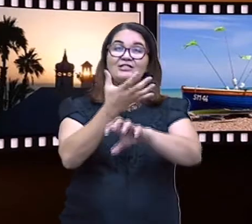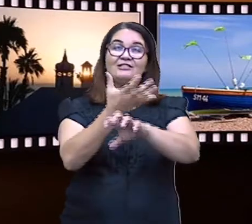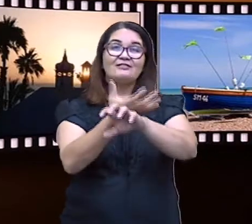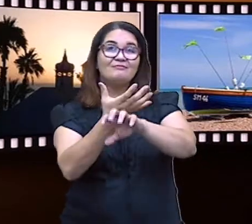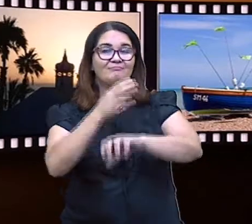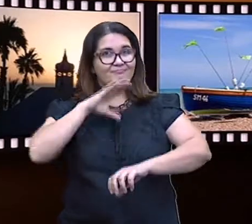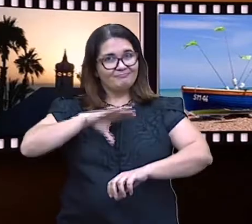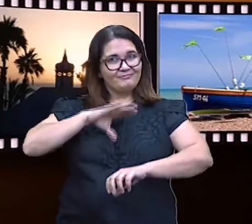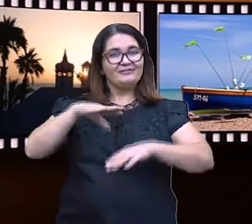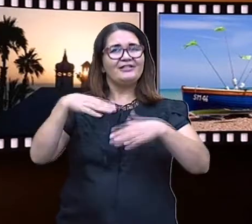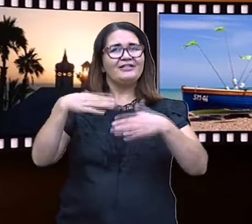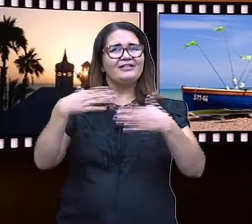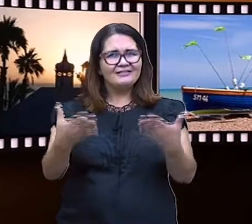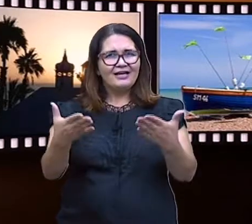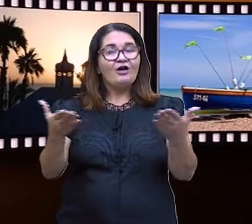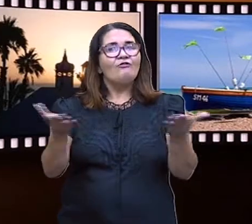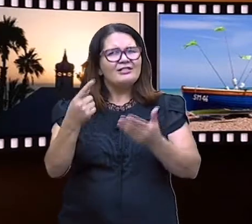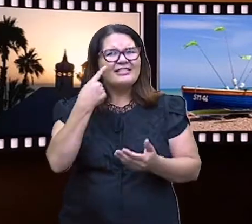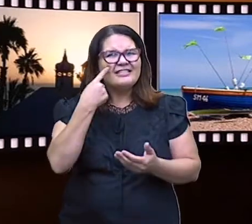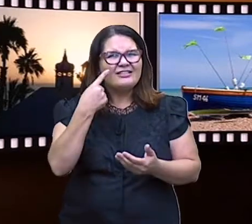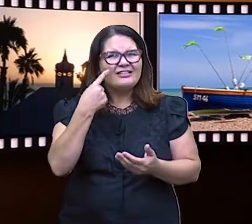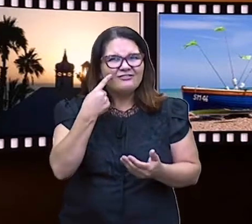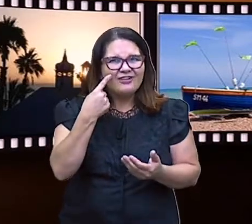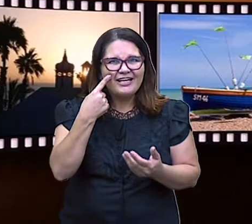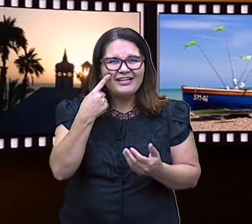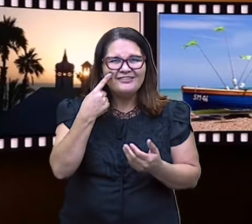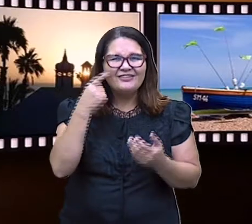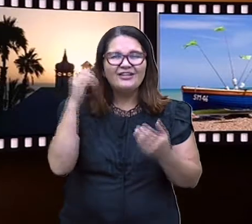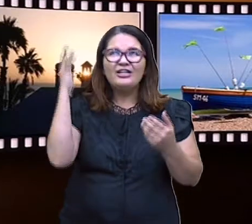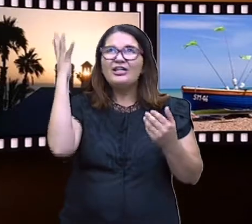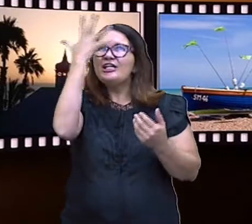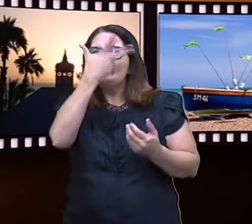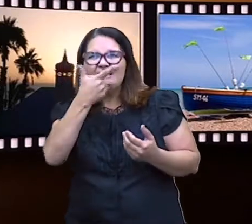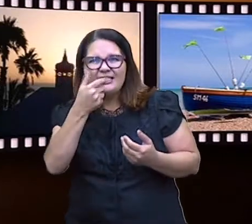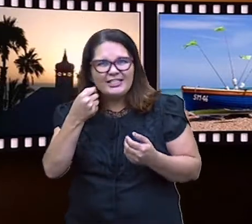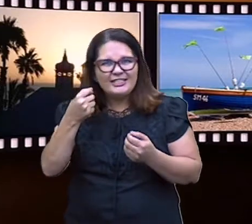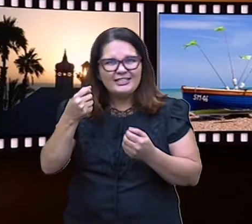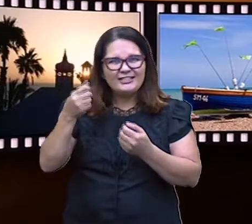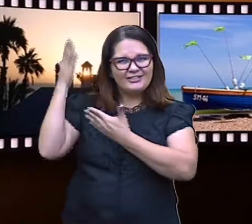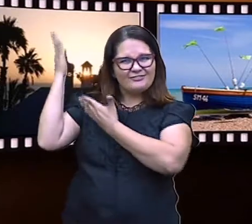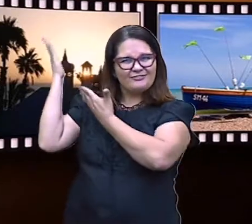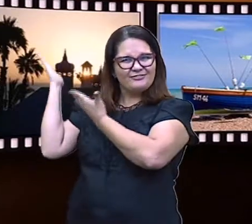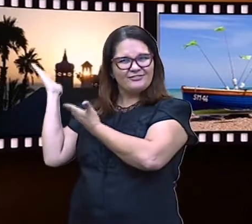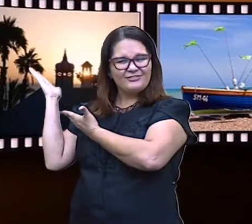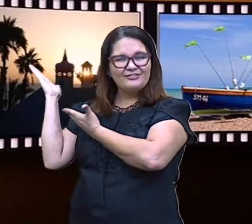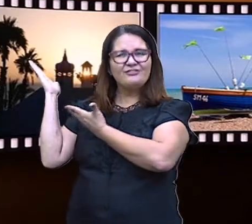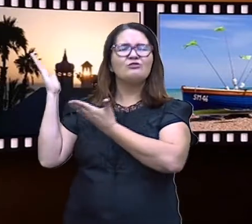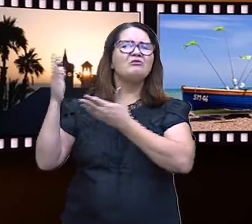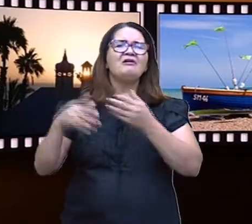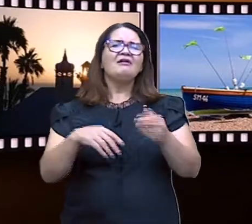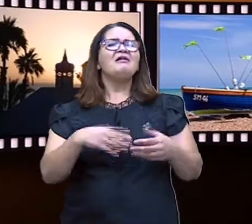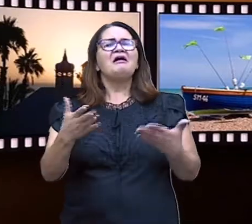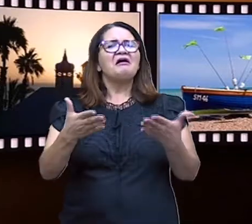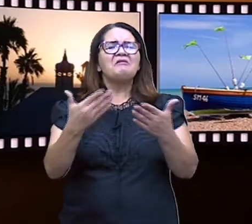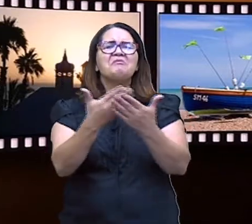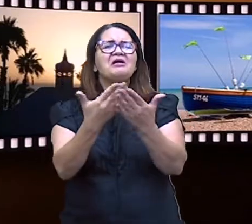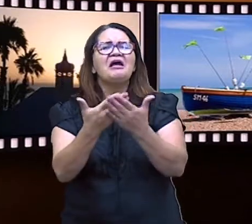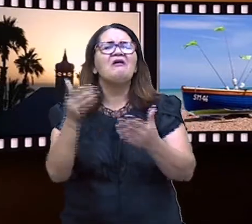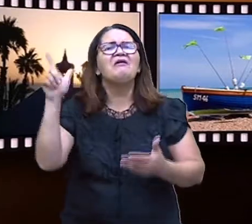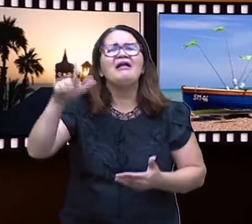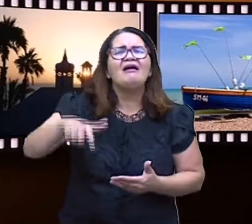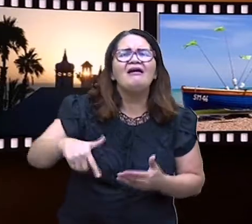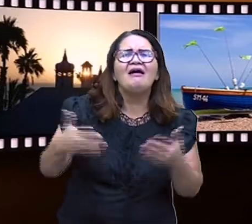E vocês estão observando esse fundo aí maravilhoso, não estão? E perguntando assim, que aula será